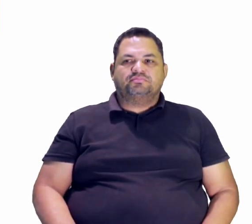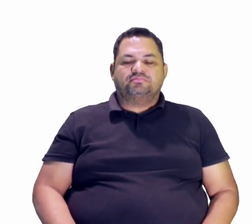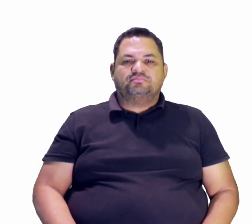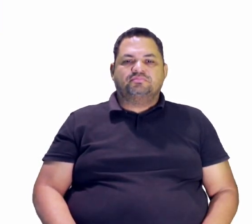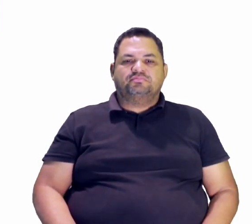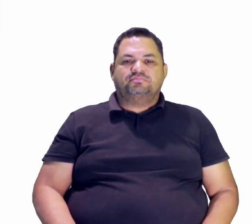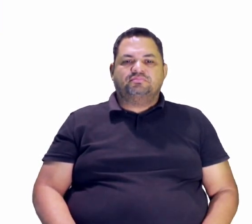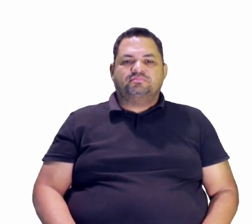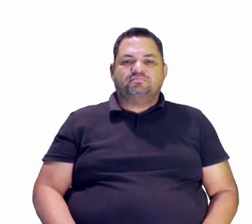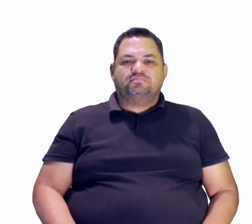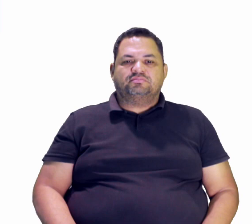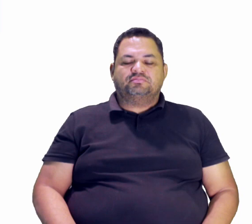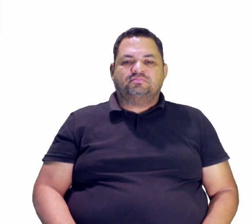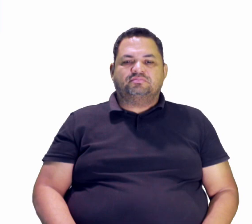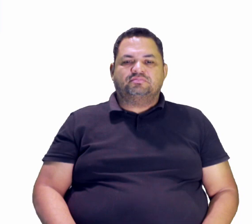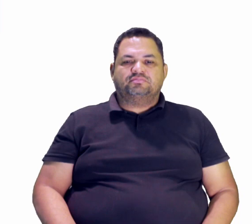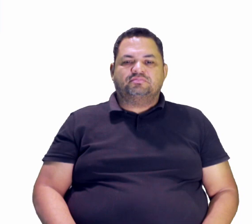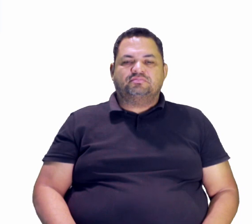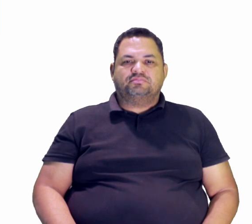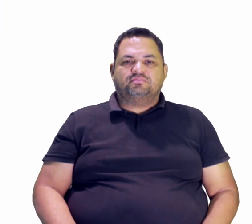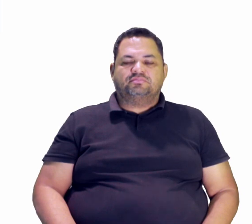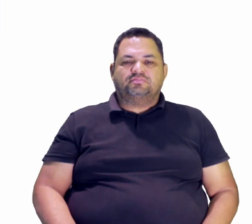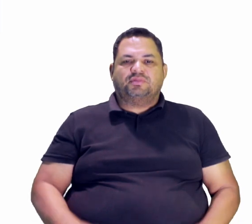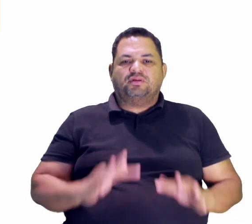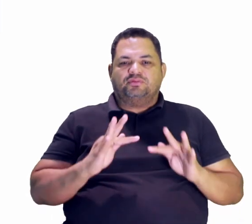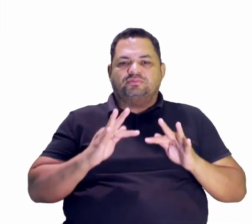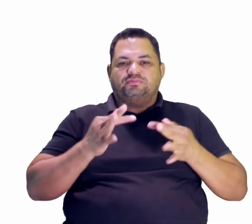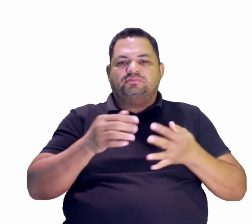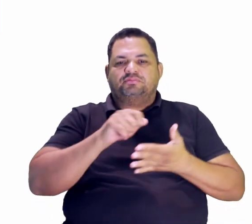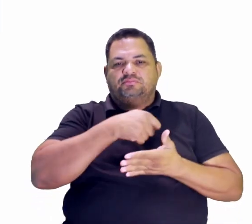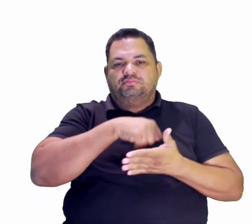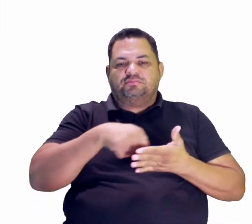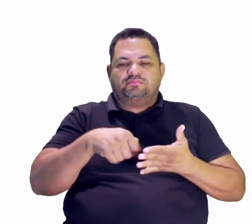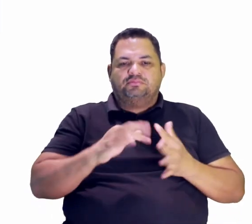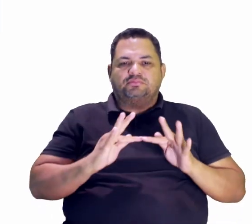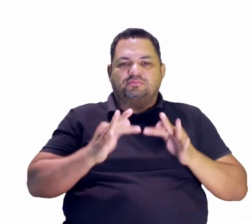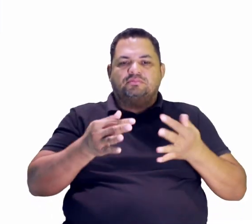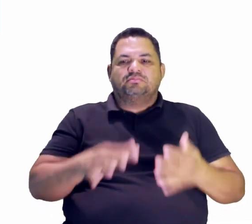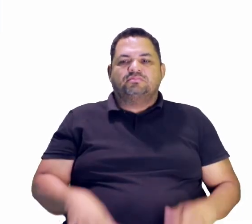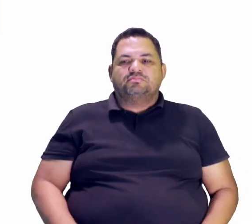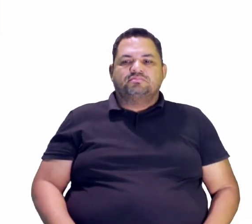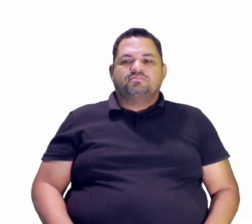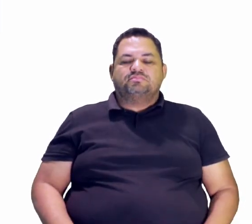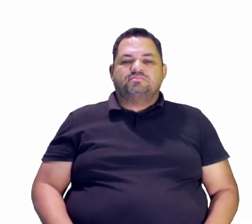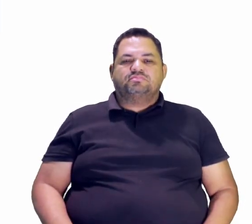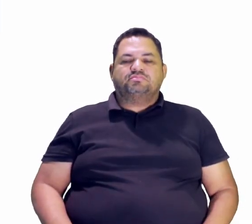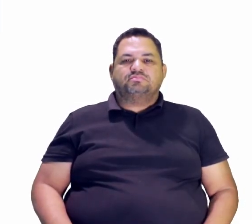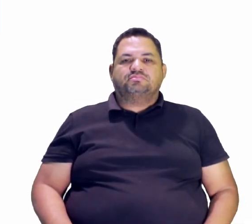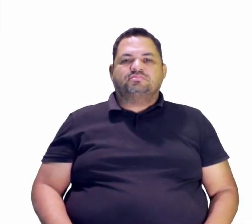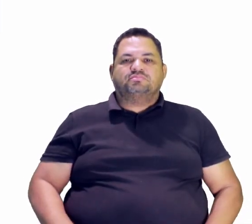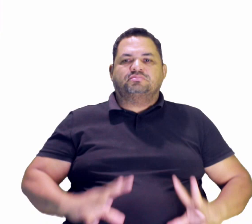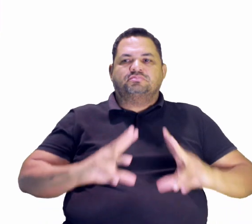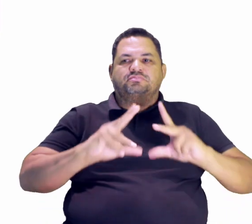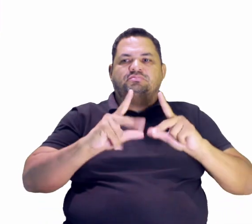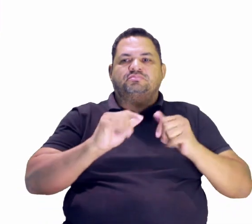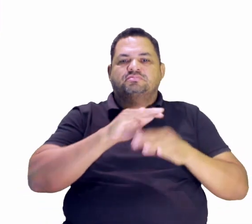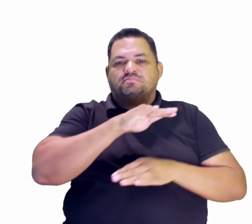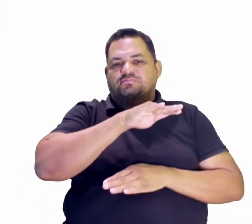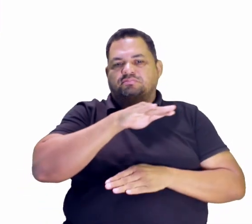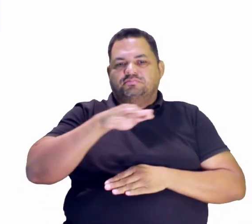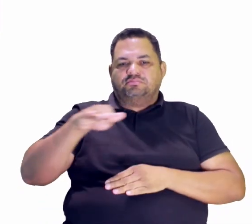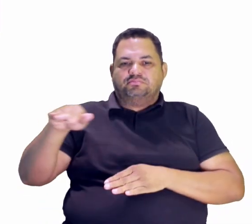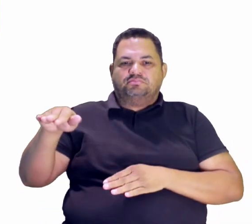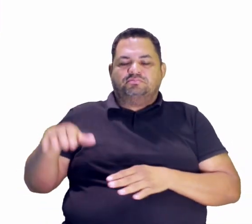Não importa, sempre coloca no final. Tudo bem? Então, só que aqui todos são horizontais,